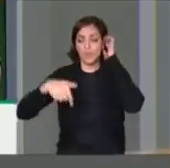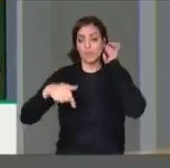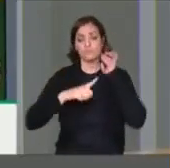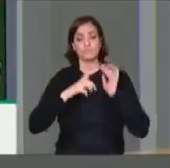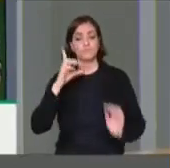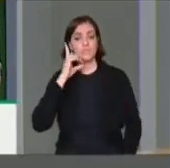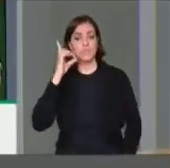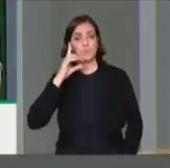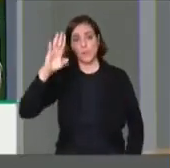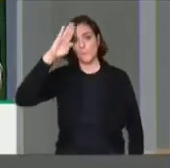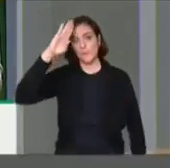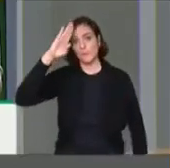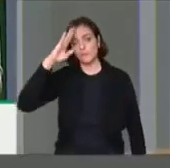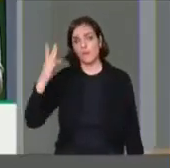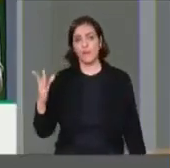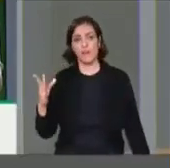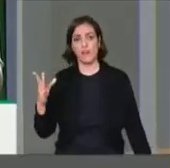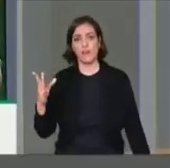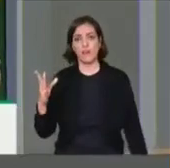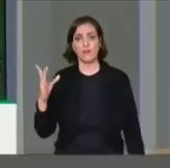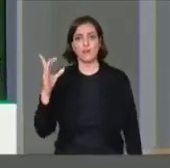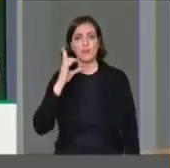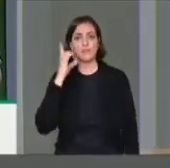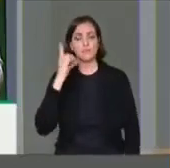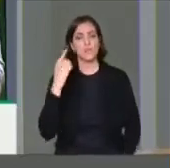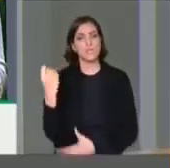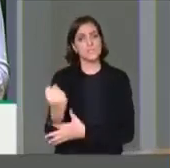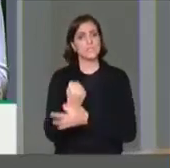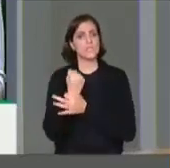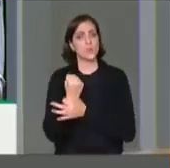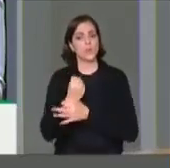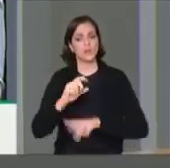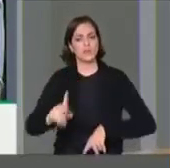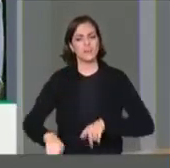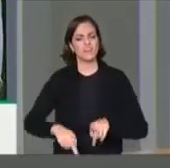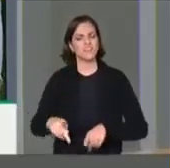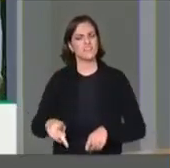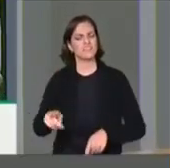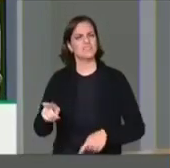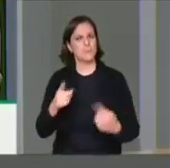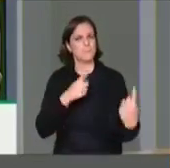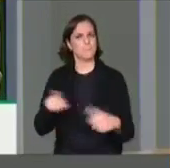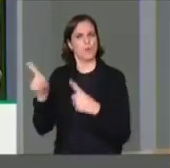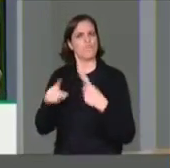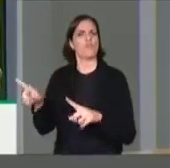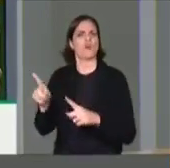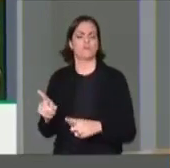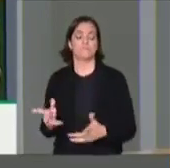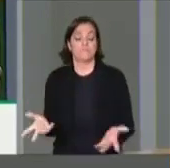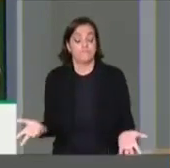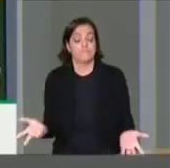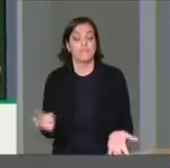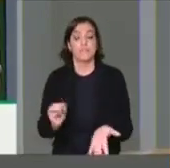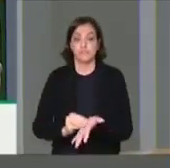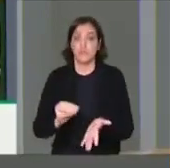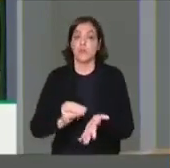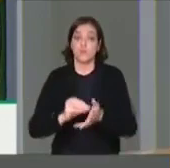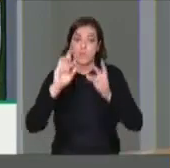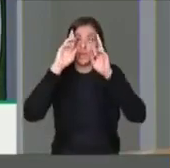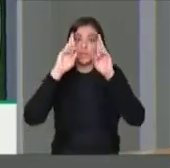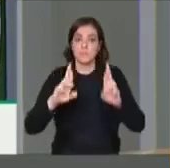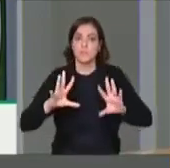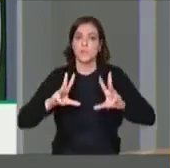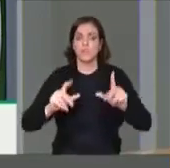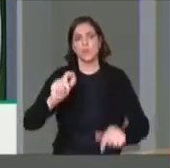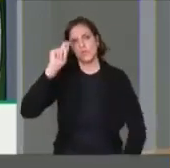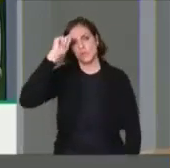militares, os deputados da bancada da segurança pública. Uma completa falta de respeito com os afrodescendentes, usar